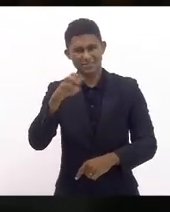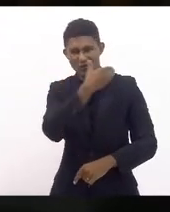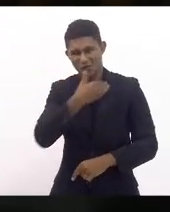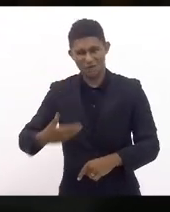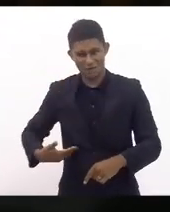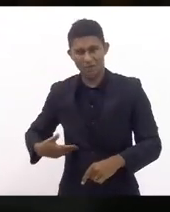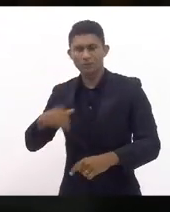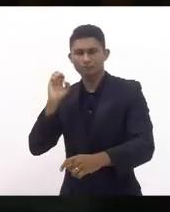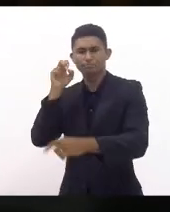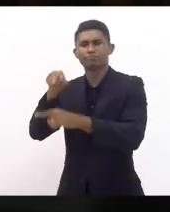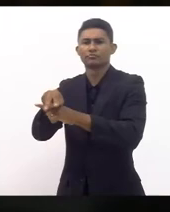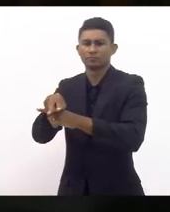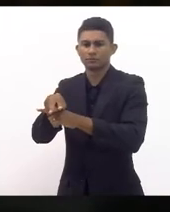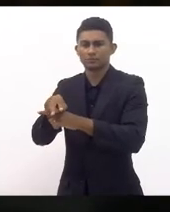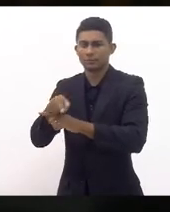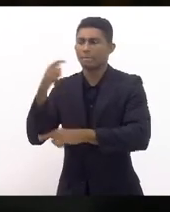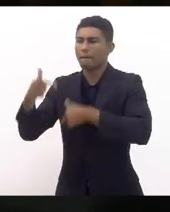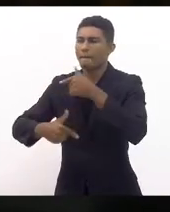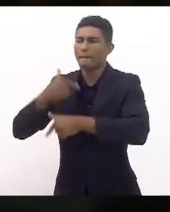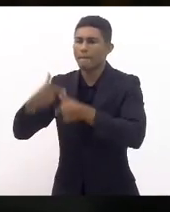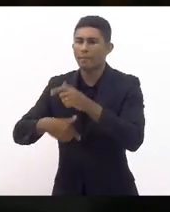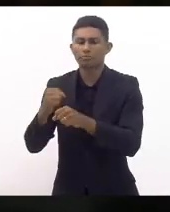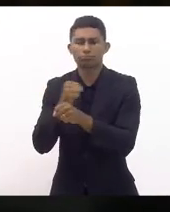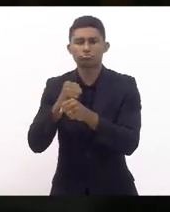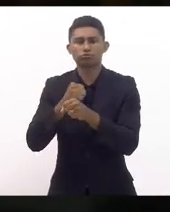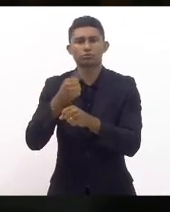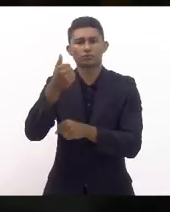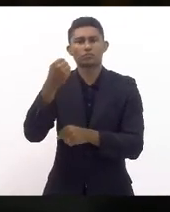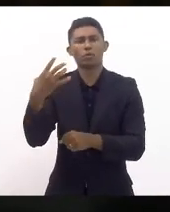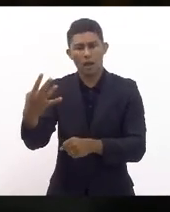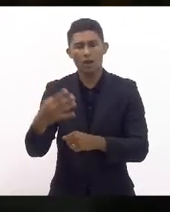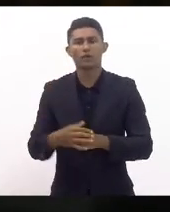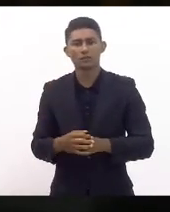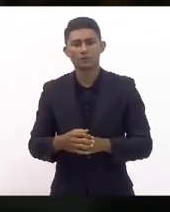por todos os lugares aqui, que vai da